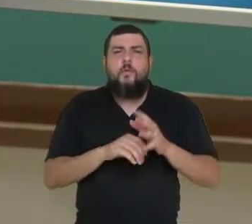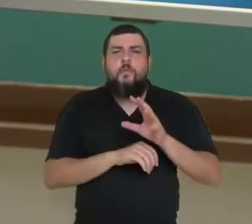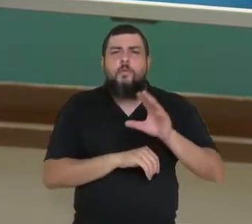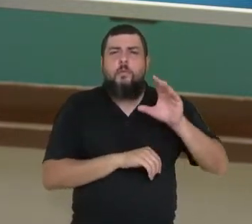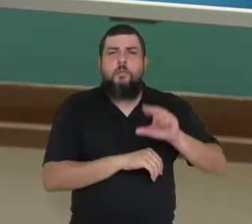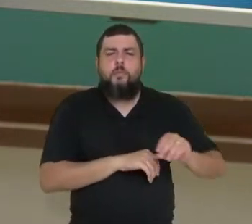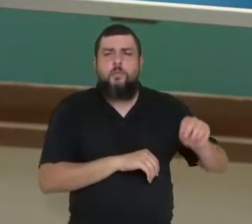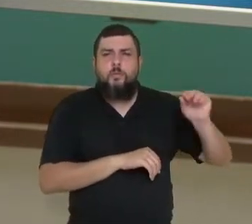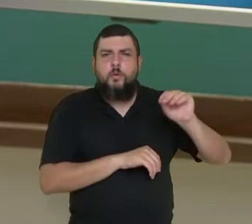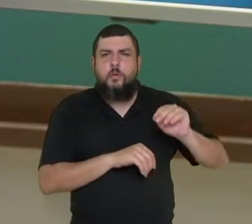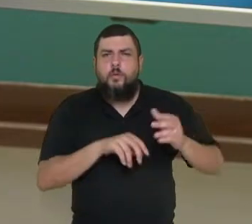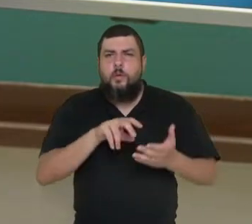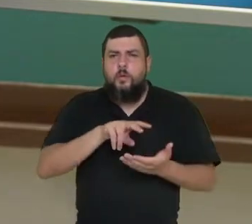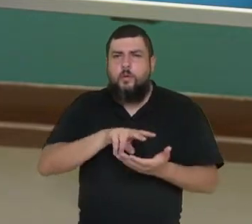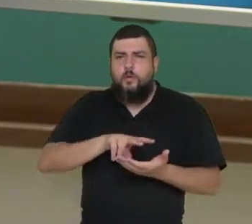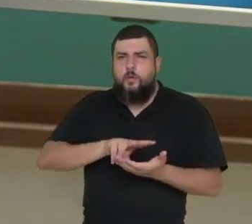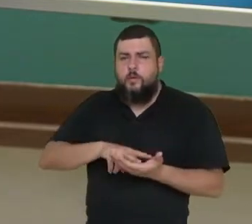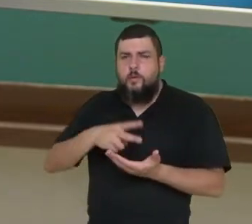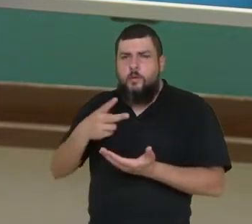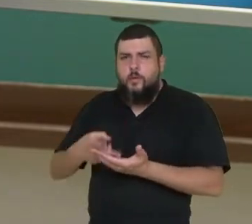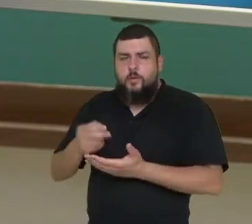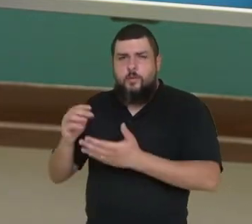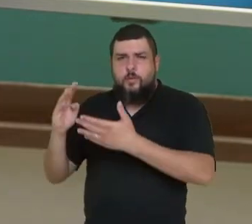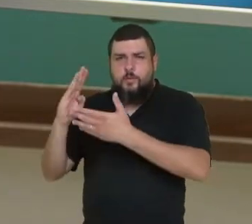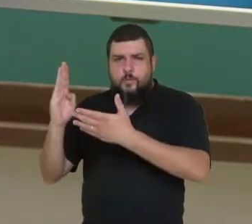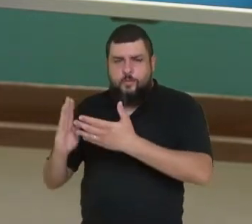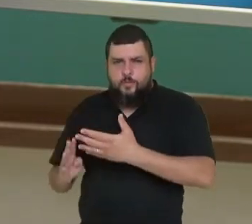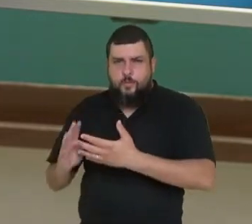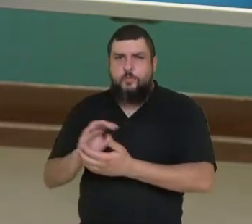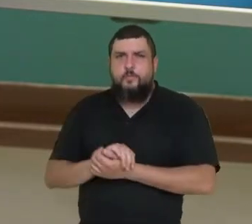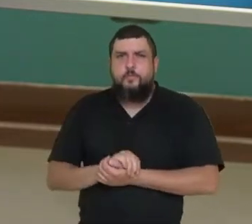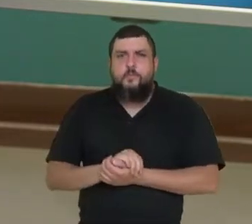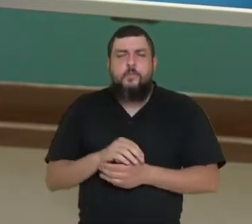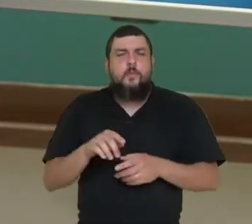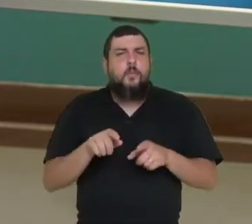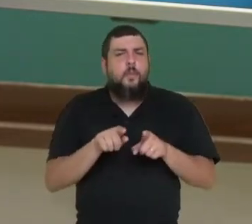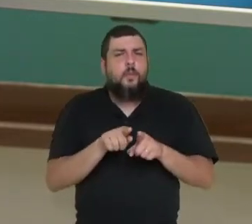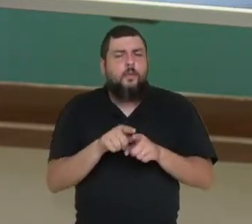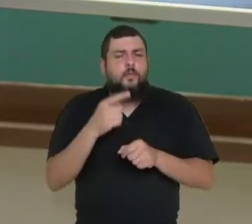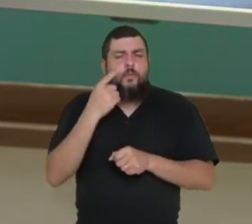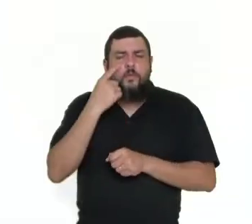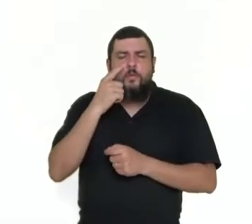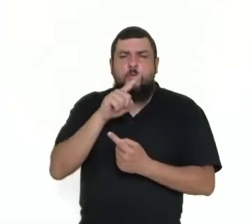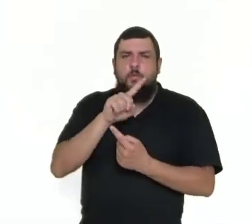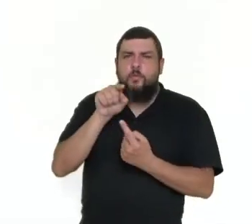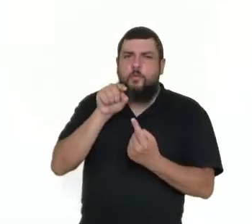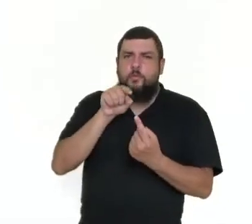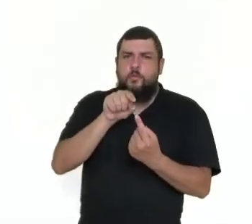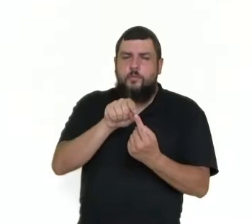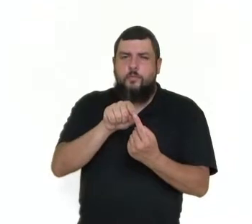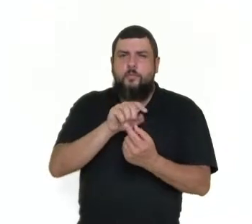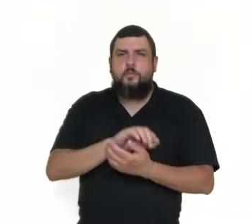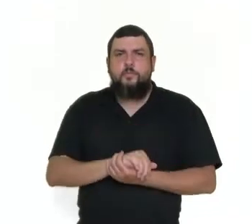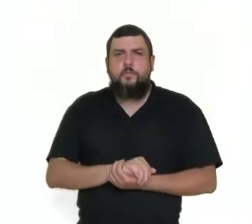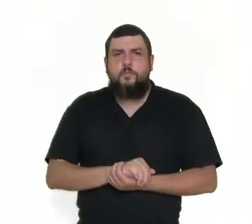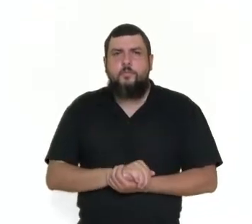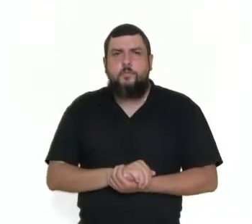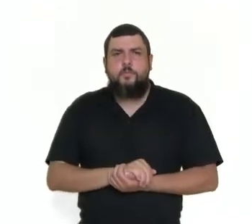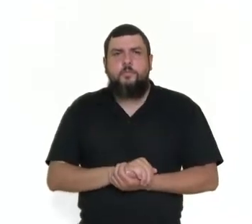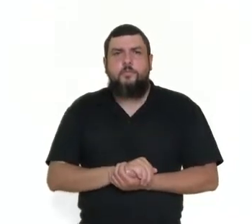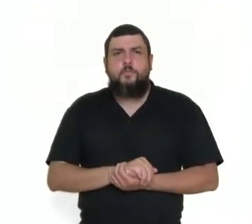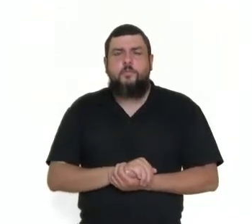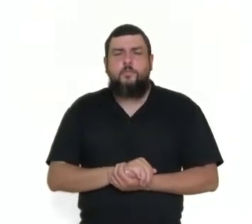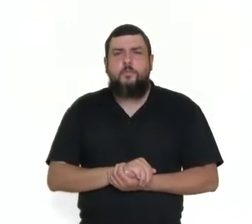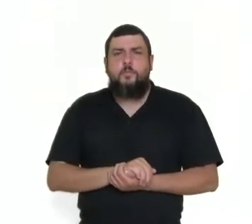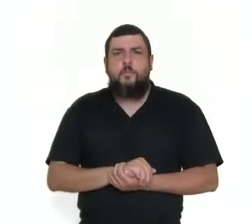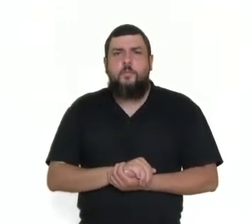de sinais, para a linguagem de Libras. E vamos ver aqui quais são os nossos objetivos, que consistem em analisar os